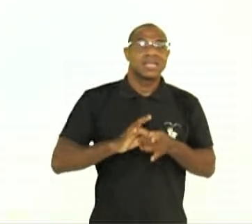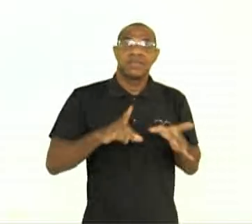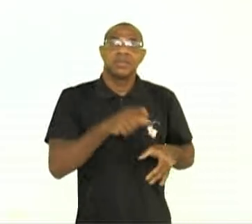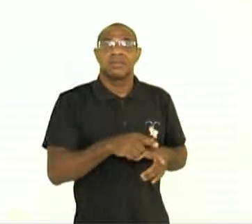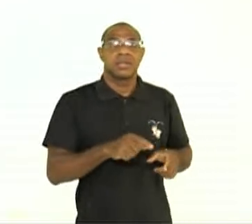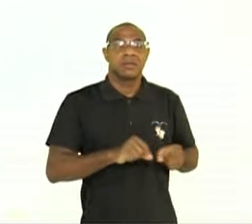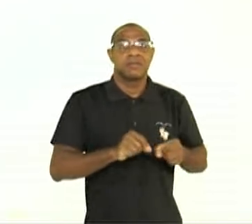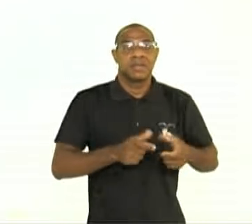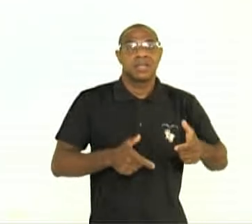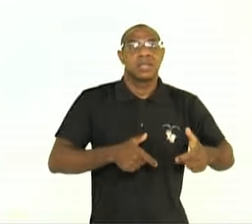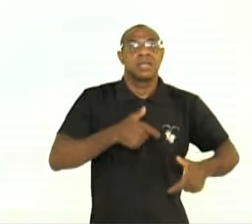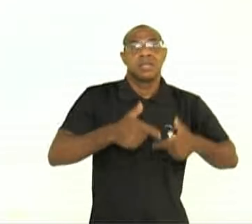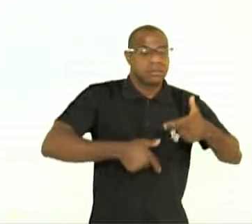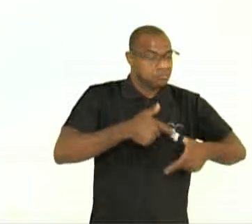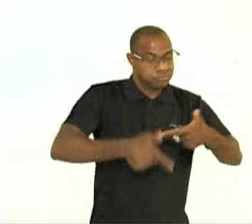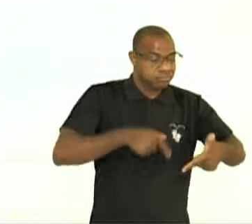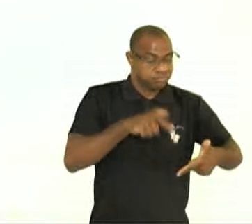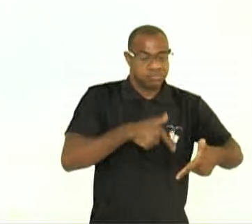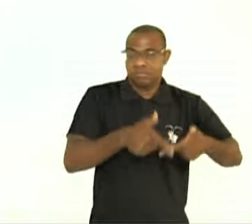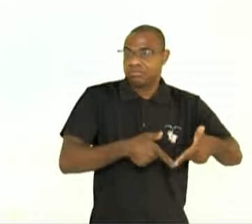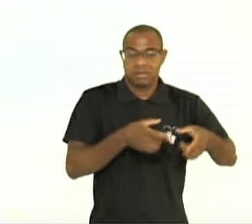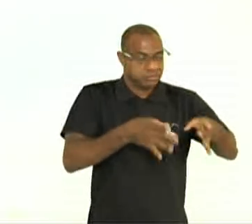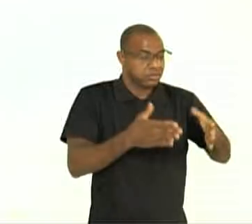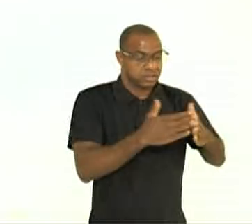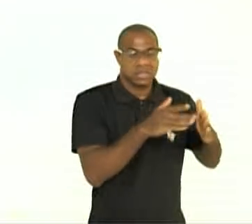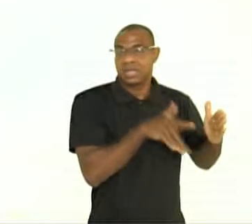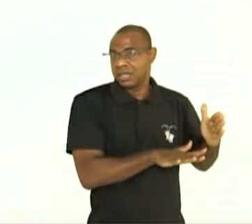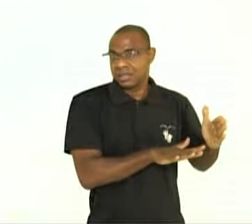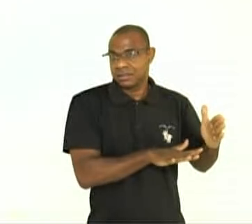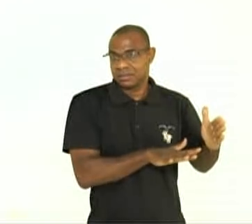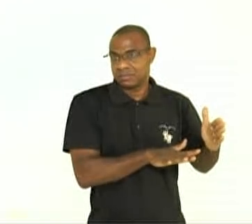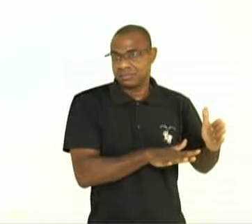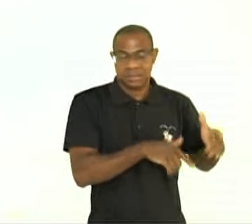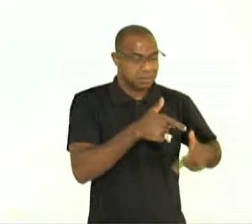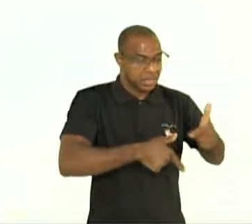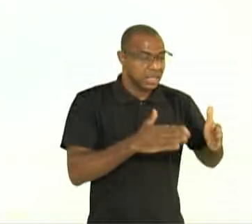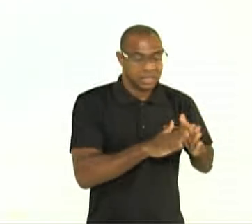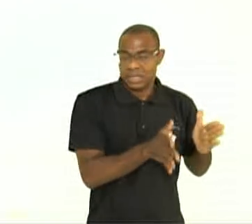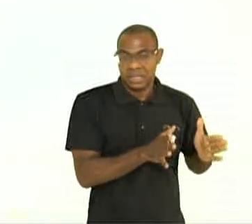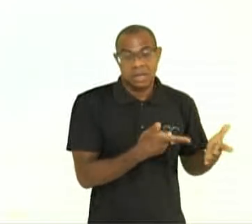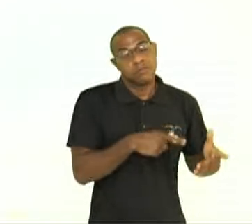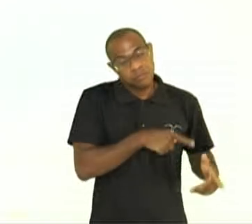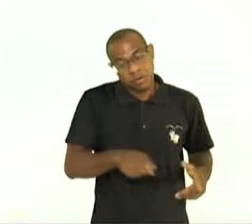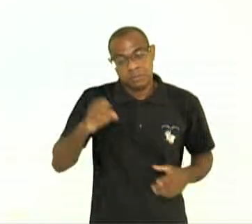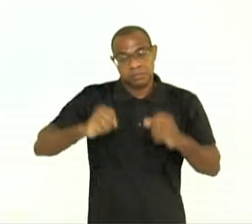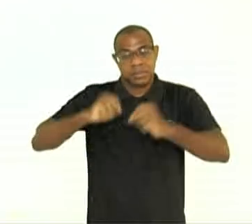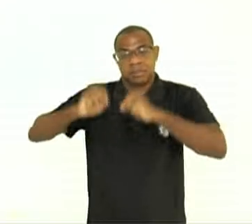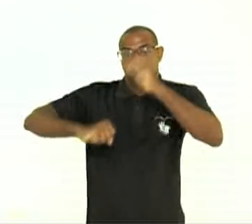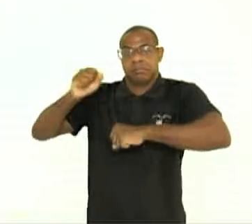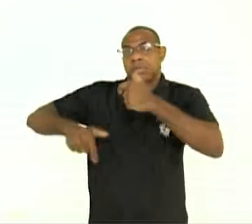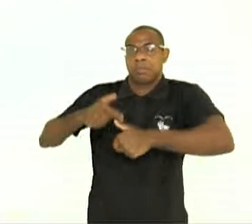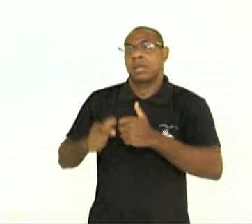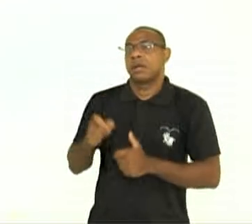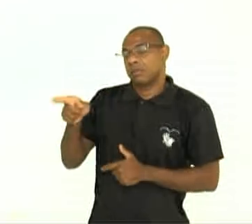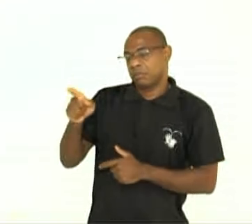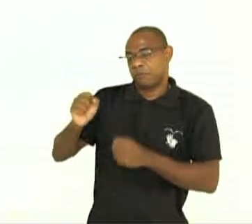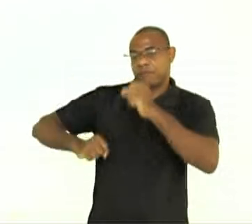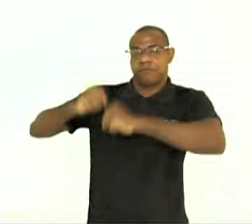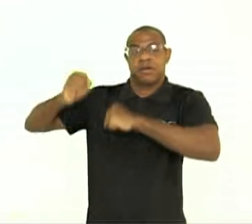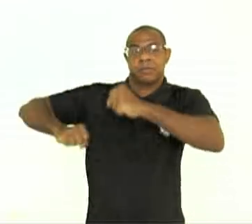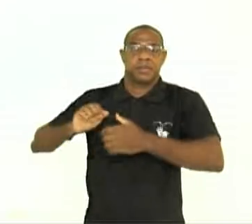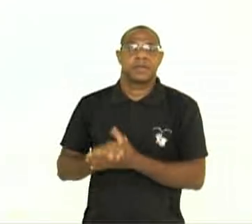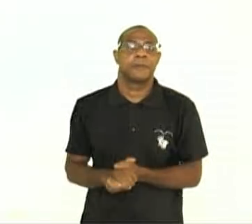agora a ser operários. Operar máquinas. A máquina produz com a pessoa